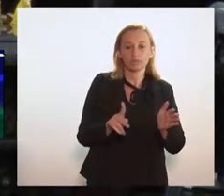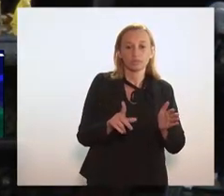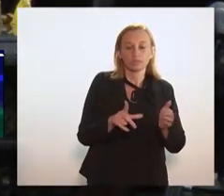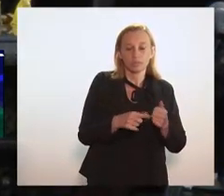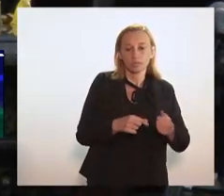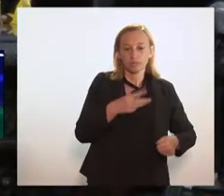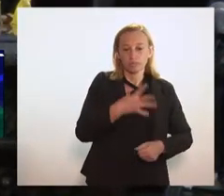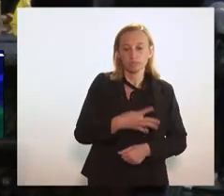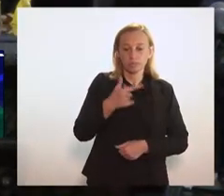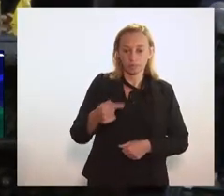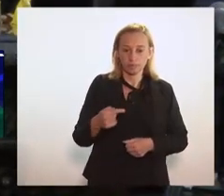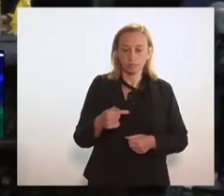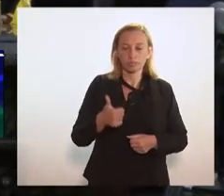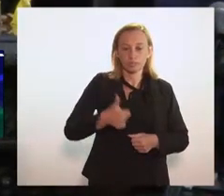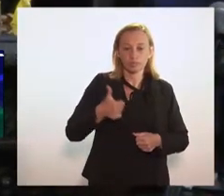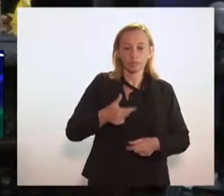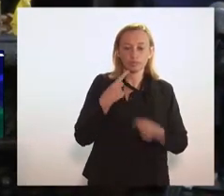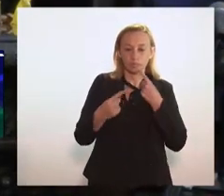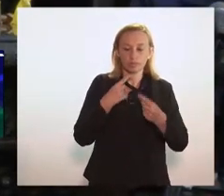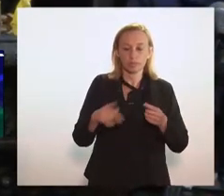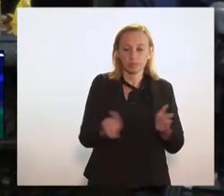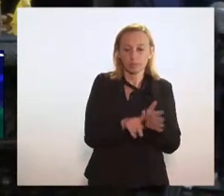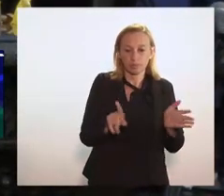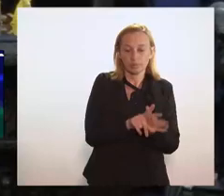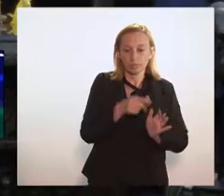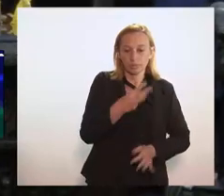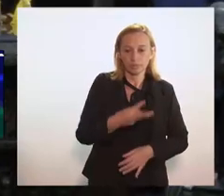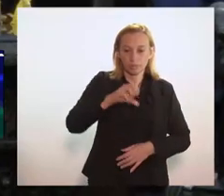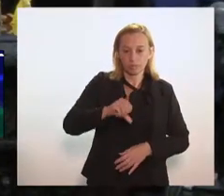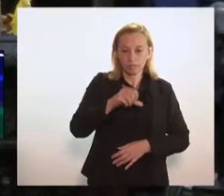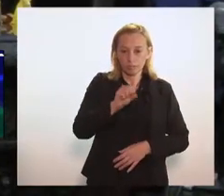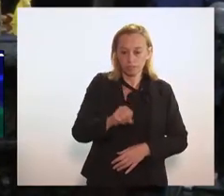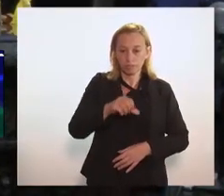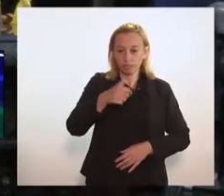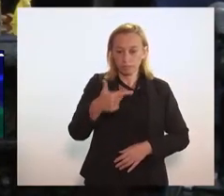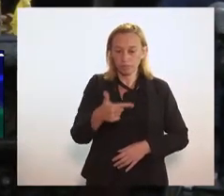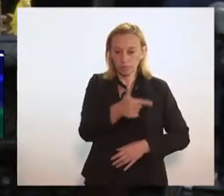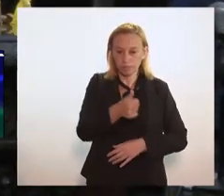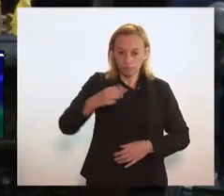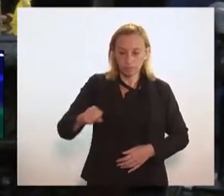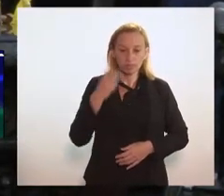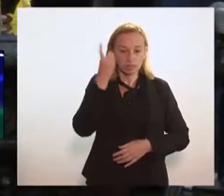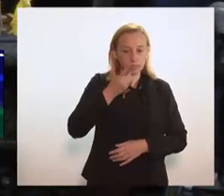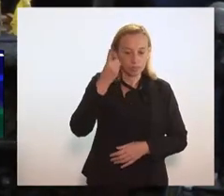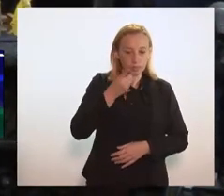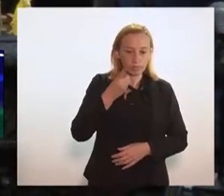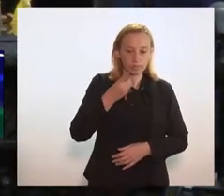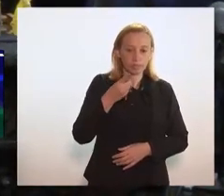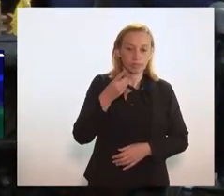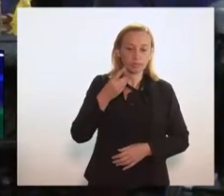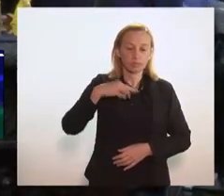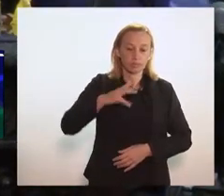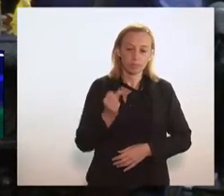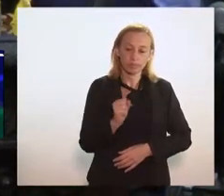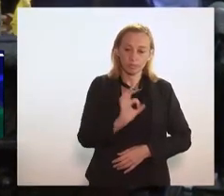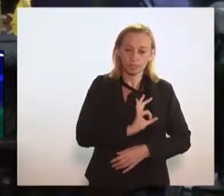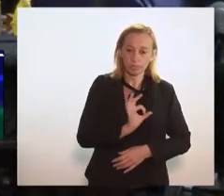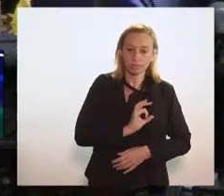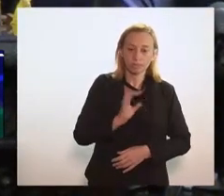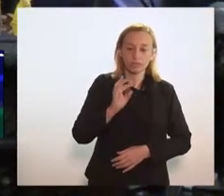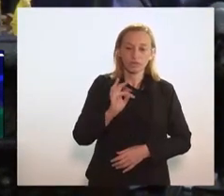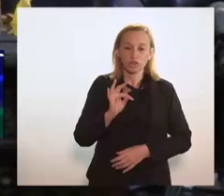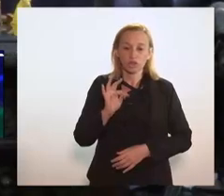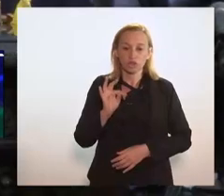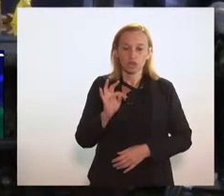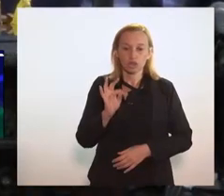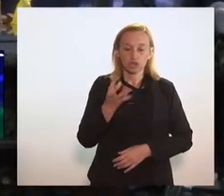em tramitação ordinária, em primeira discussão, projeto de lei 3992 de 18, de autoria dos deputados Marta Rocha e Tio Carlos, que altera a